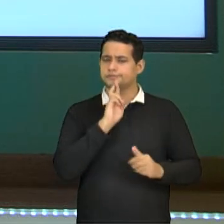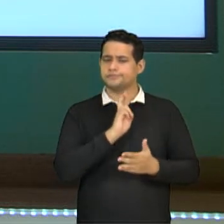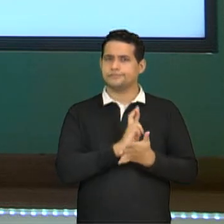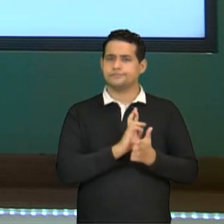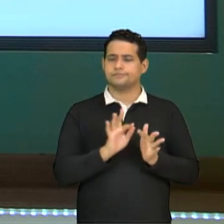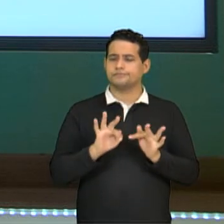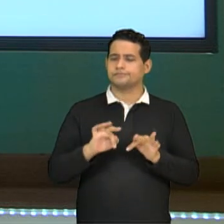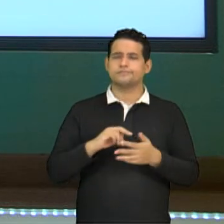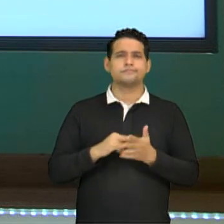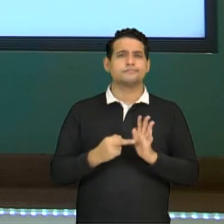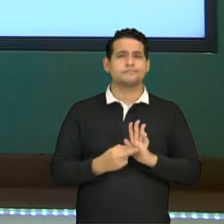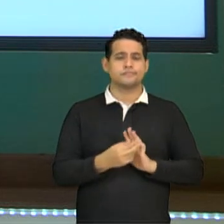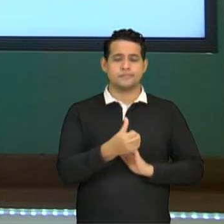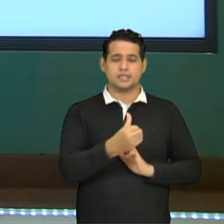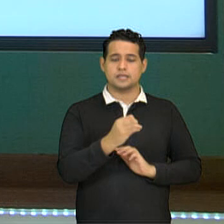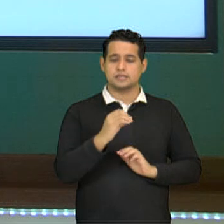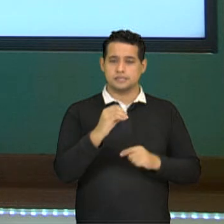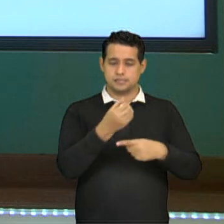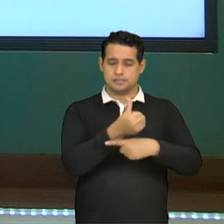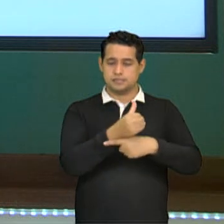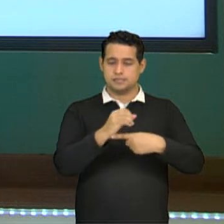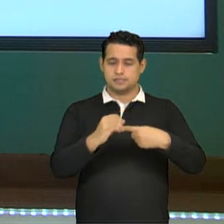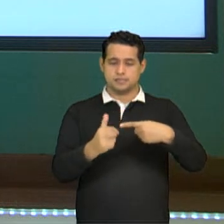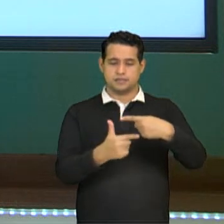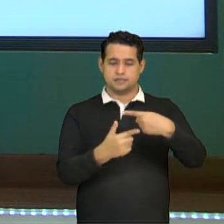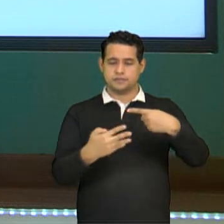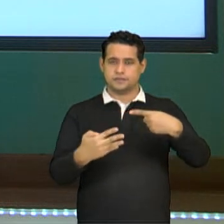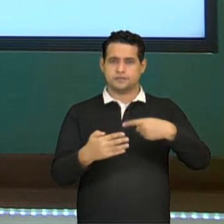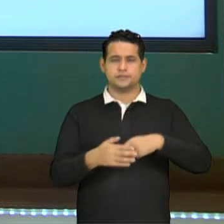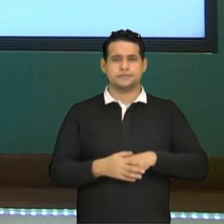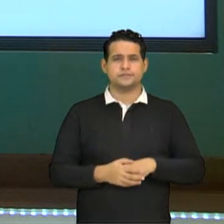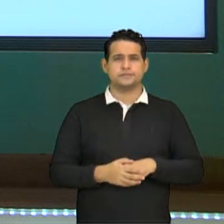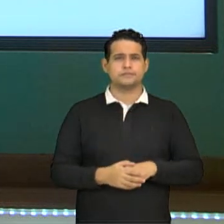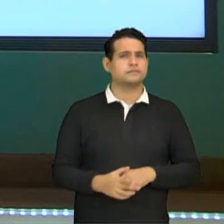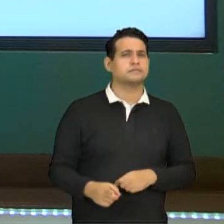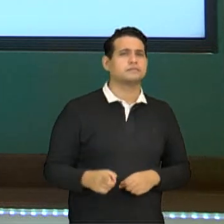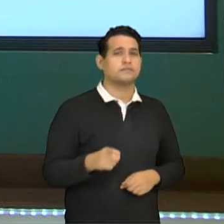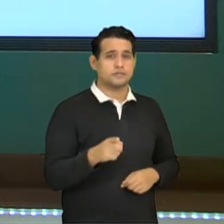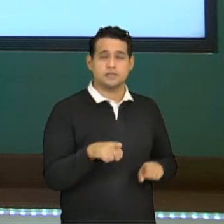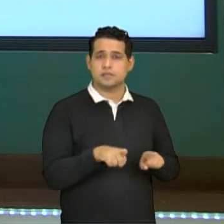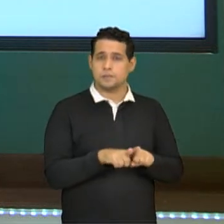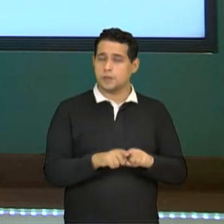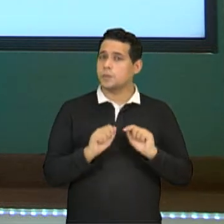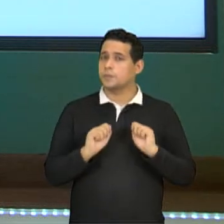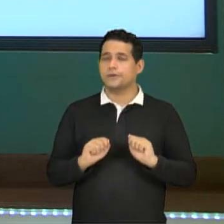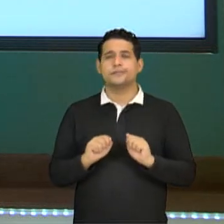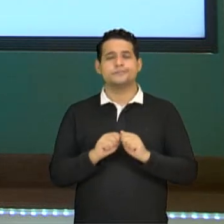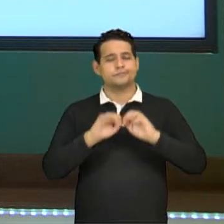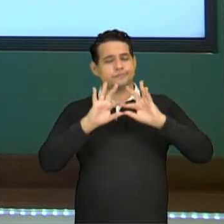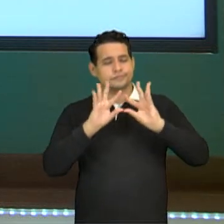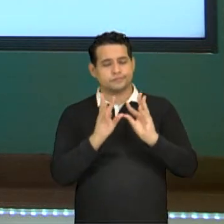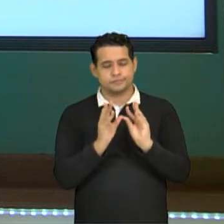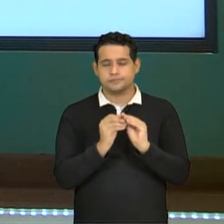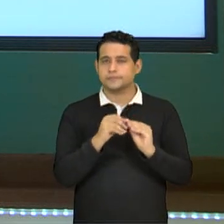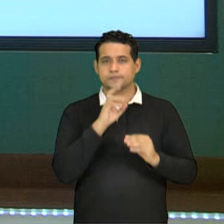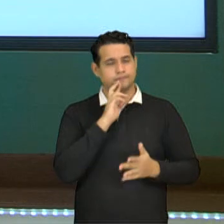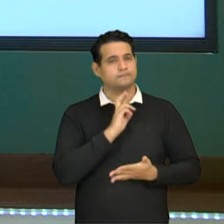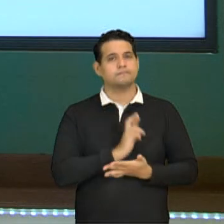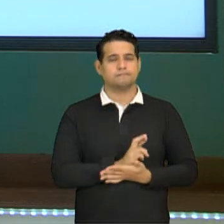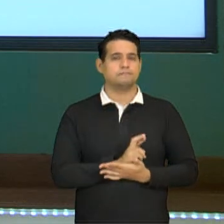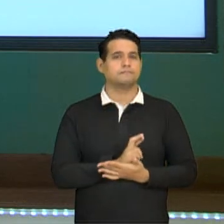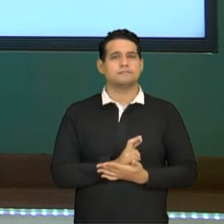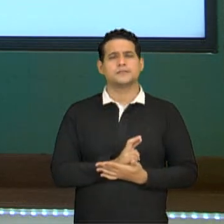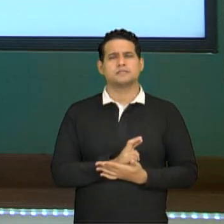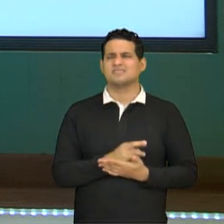resultado final, então, 60/24. E você ainda deve simplificar esses